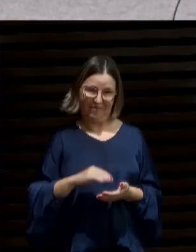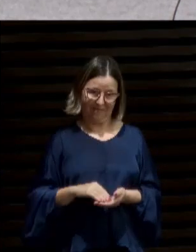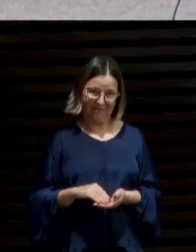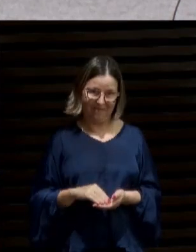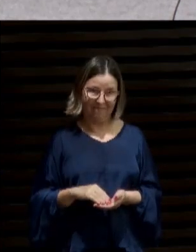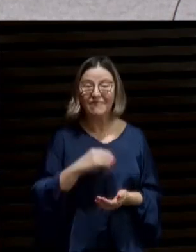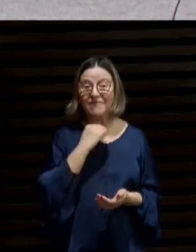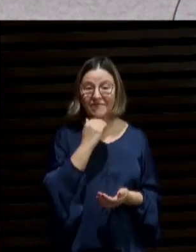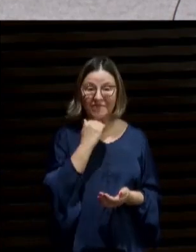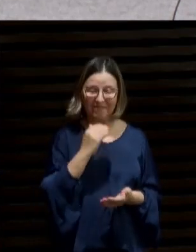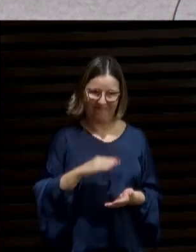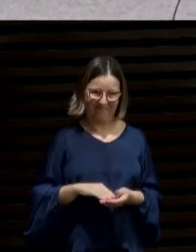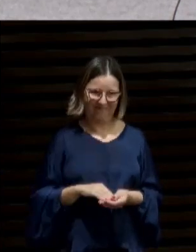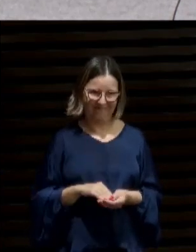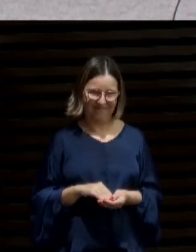Ninguém.